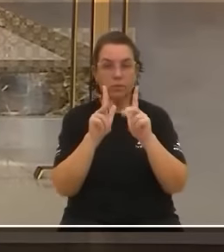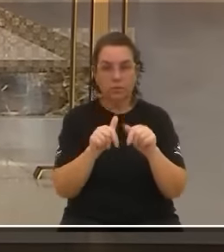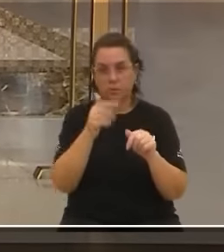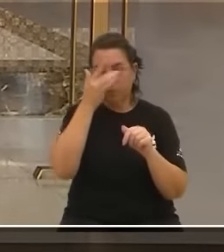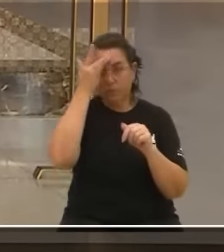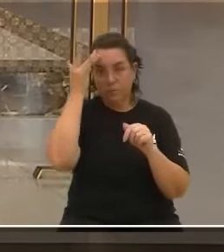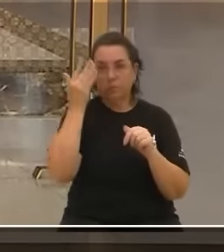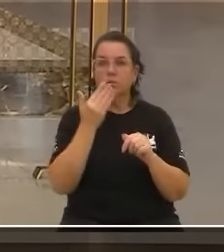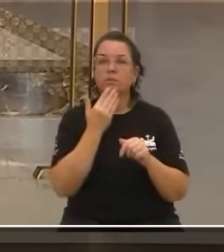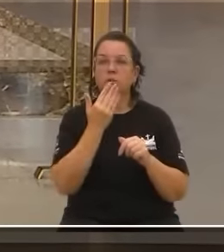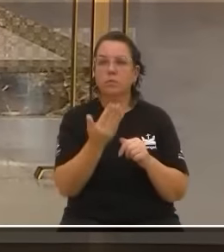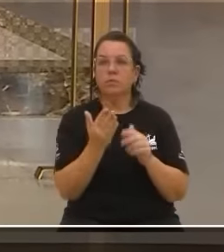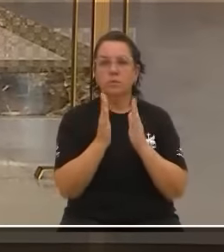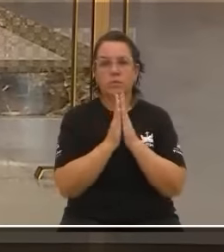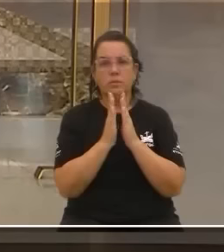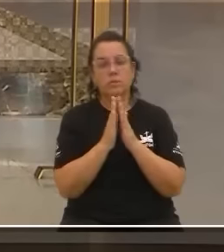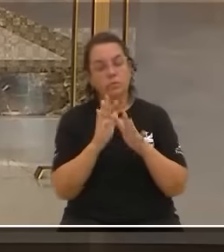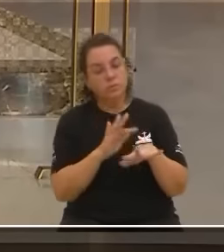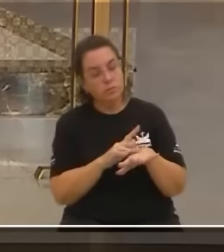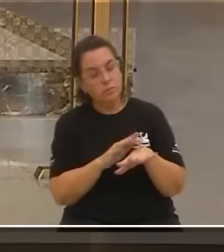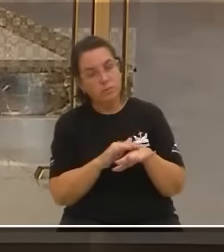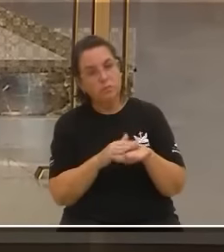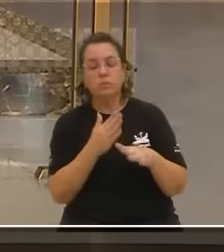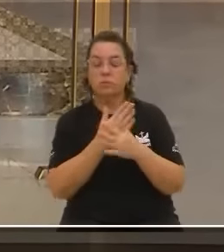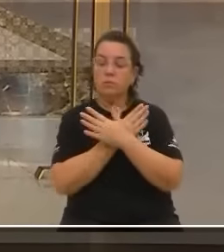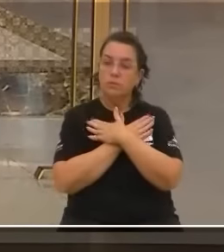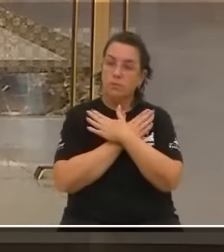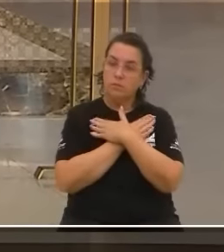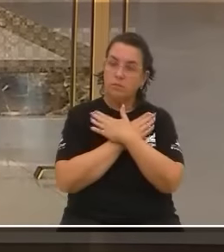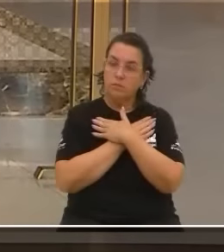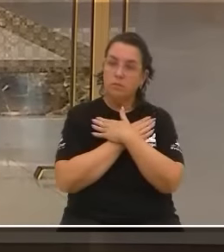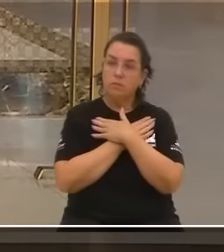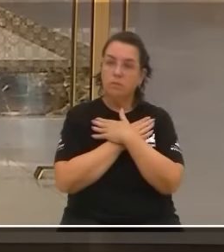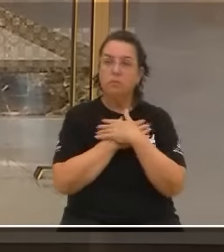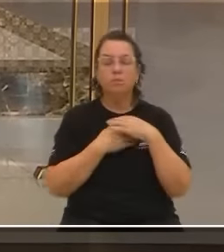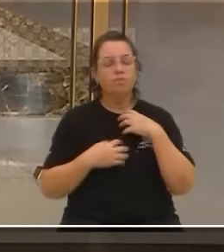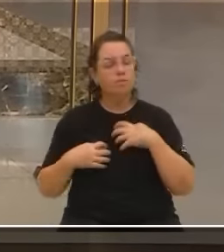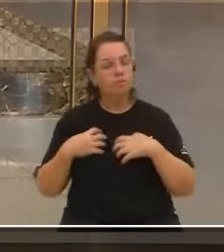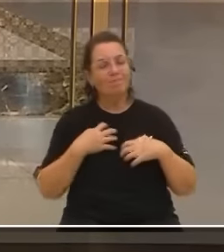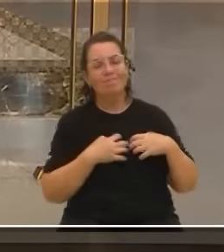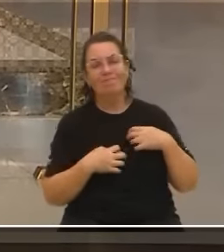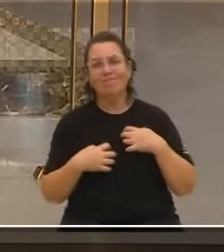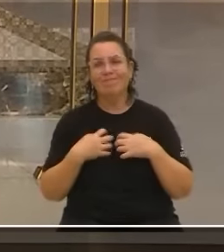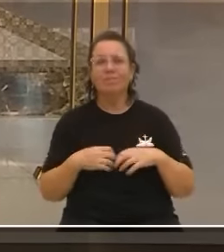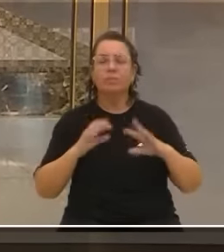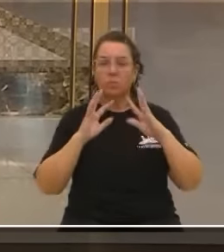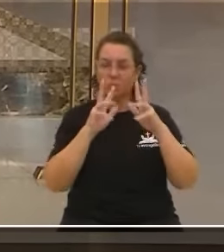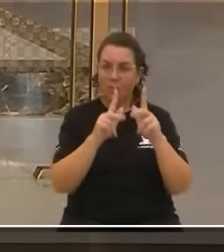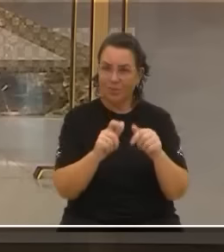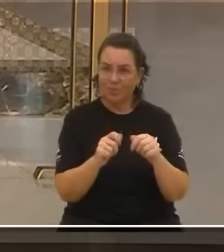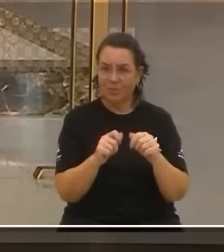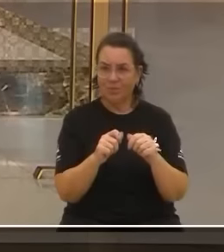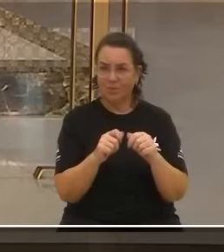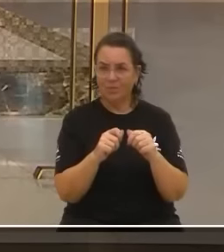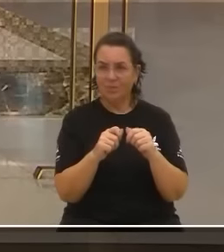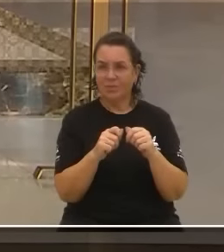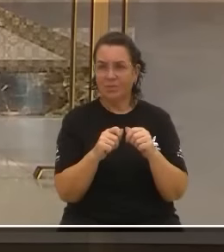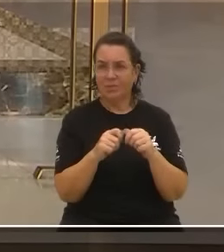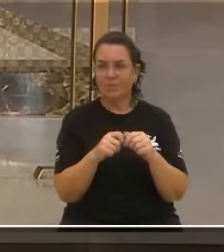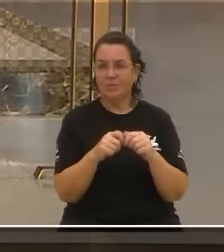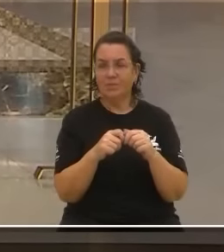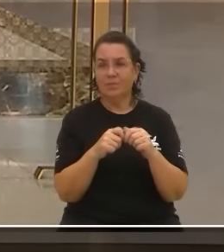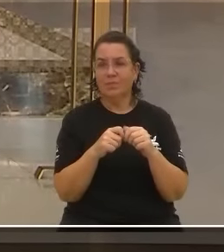que pediram orações, doentes, desempregados, atribulados, por todos.